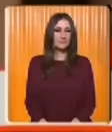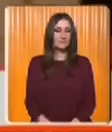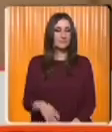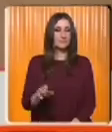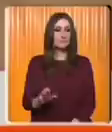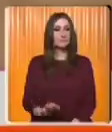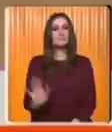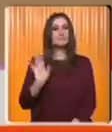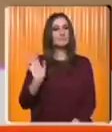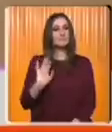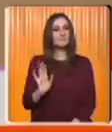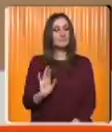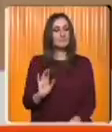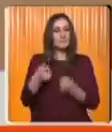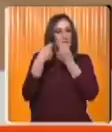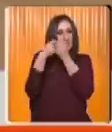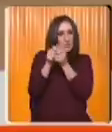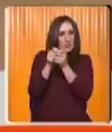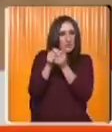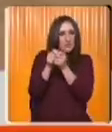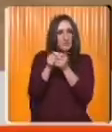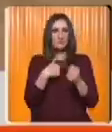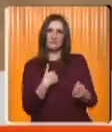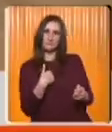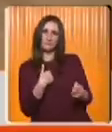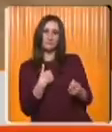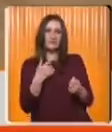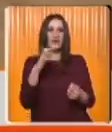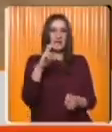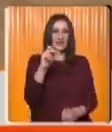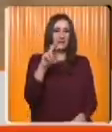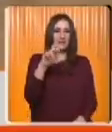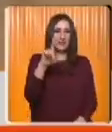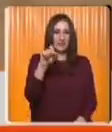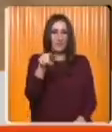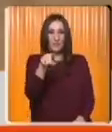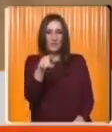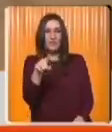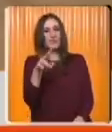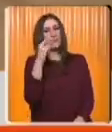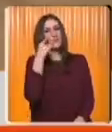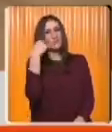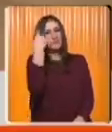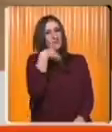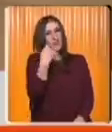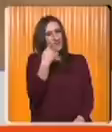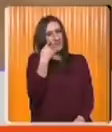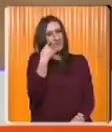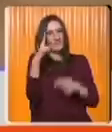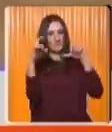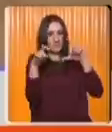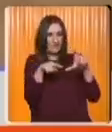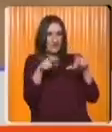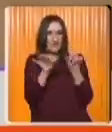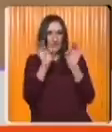Olá, não se esconda de mim, não é a Carla, que estou a reconhecê-la pela